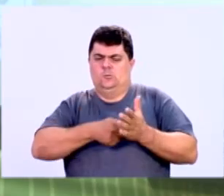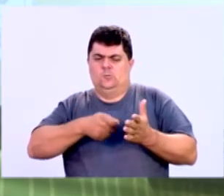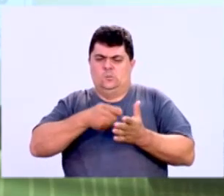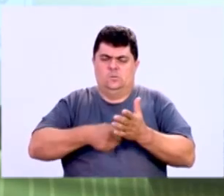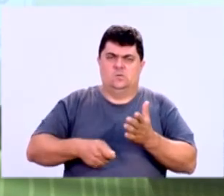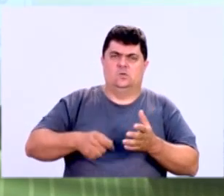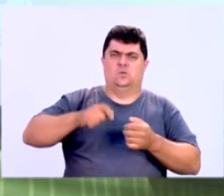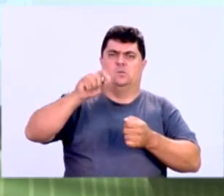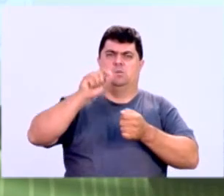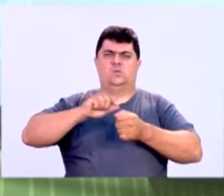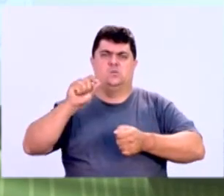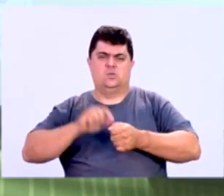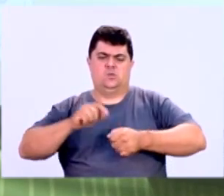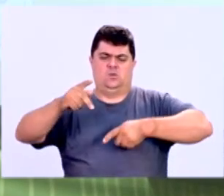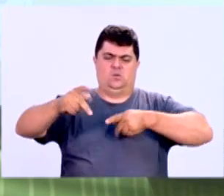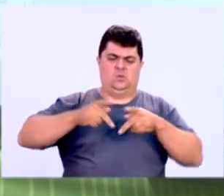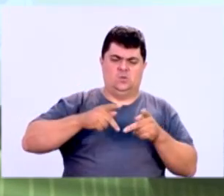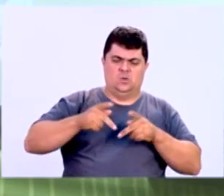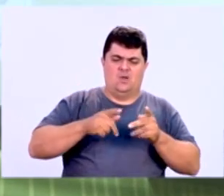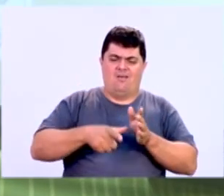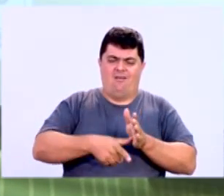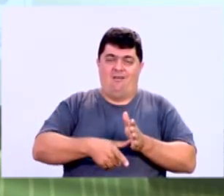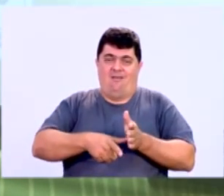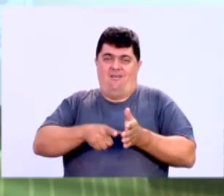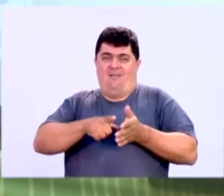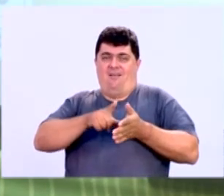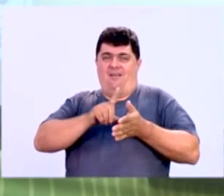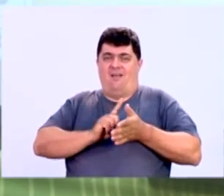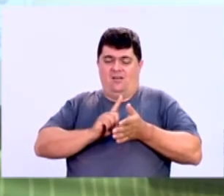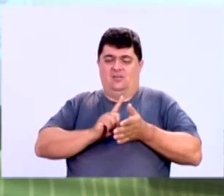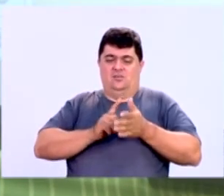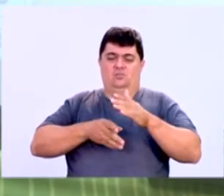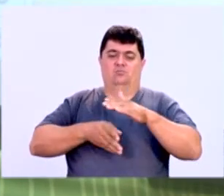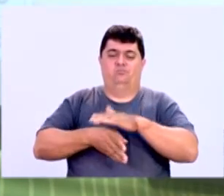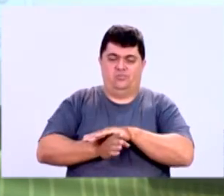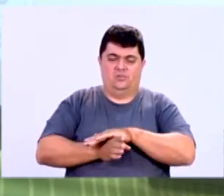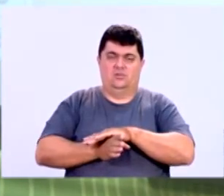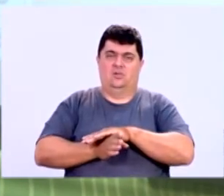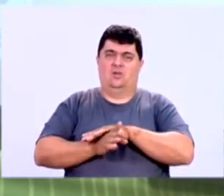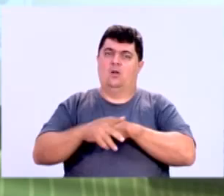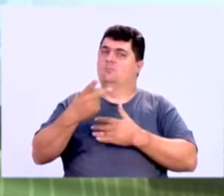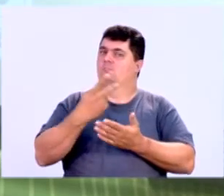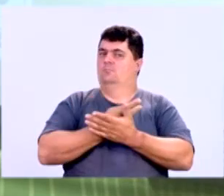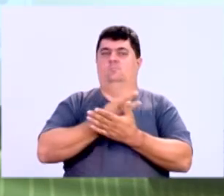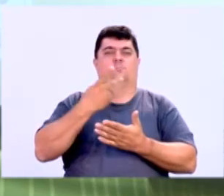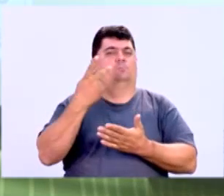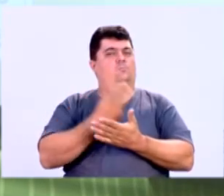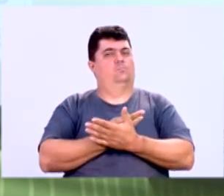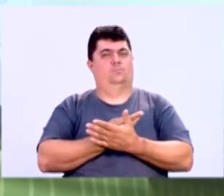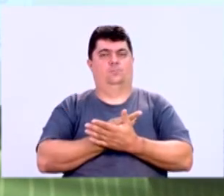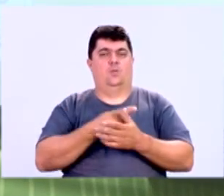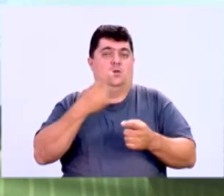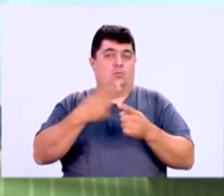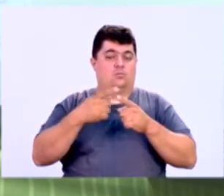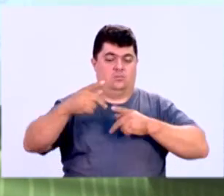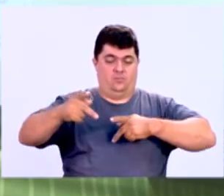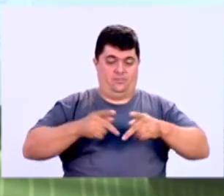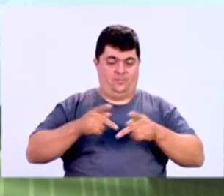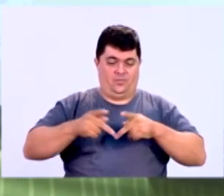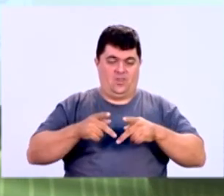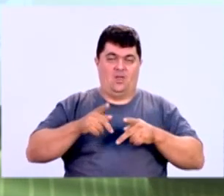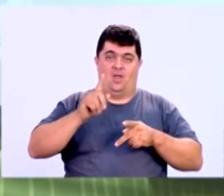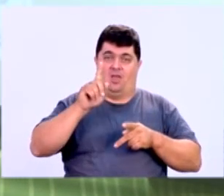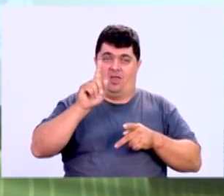nós fazemos esse planejamento antes de entrar na sala de aula. Isso é um erro grave, porque o planejamento